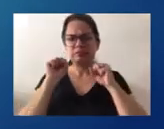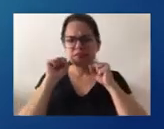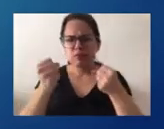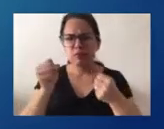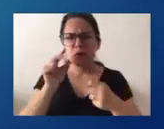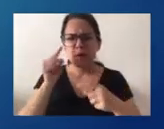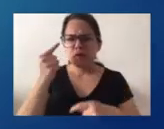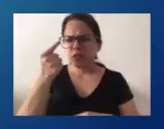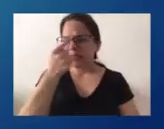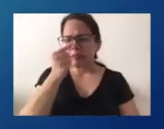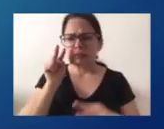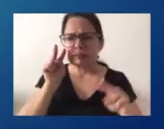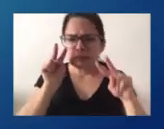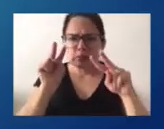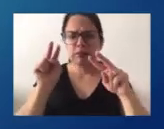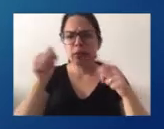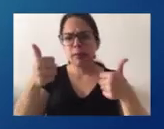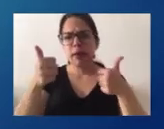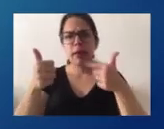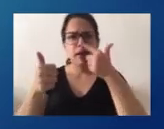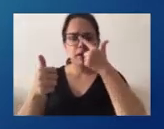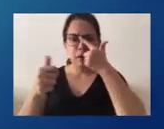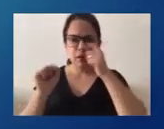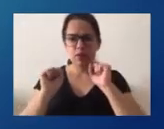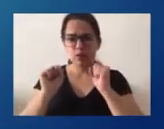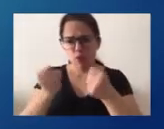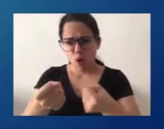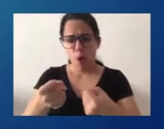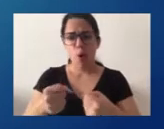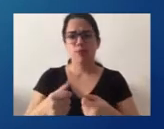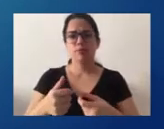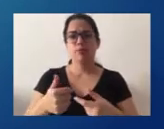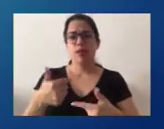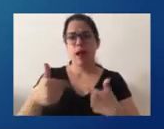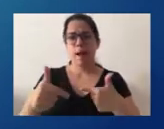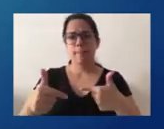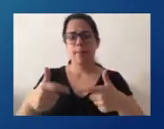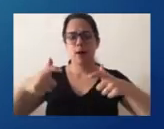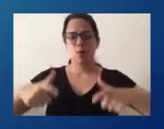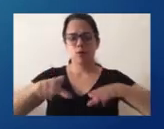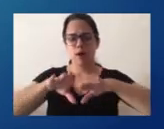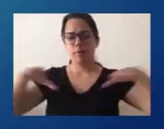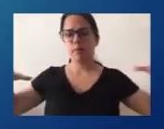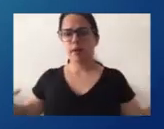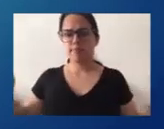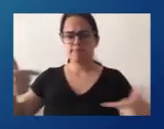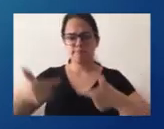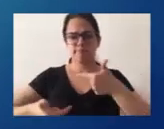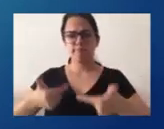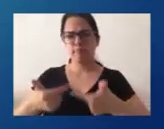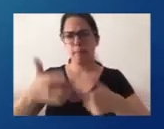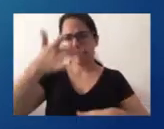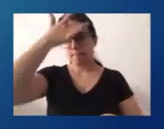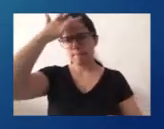poder fazer um trabalho ali em bancada, né, pode-se acabar a pessoa não vendo ali materiais,